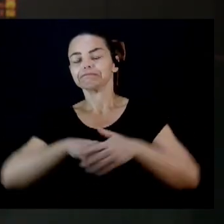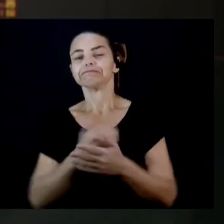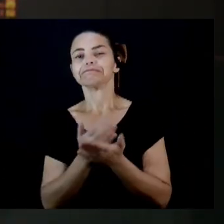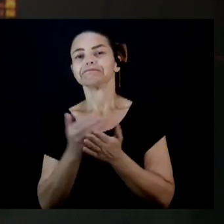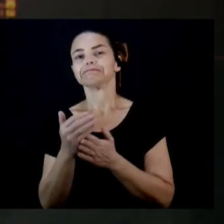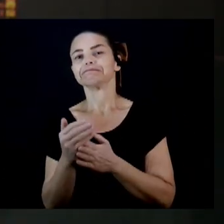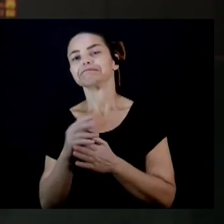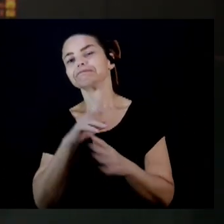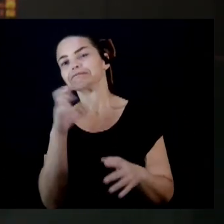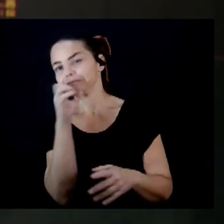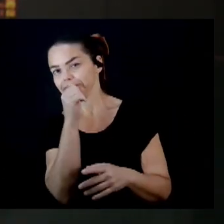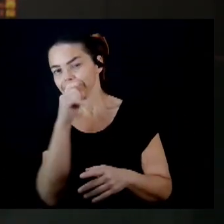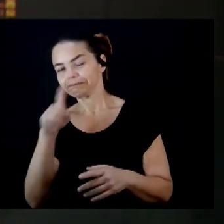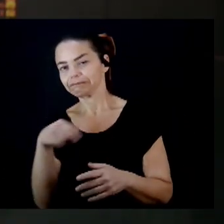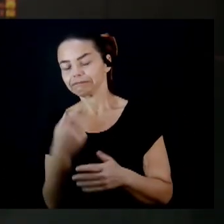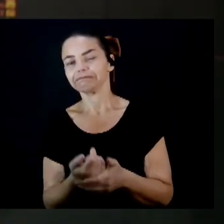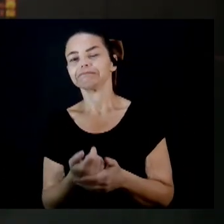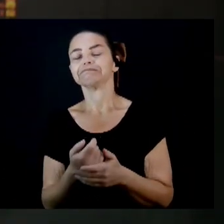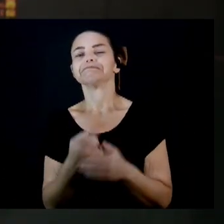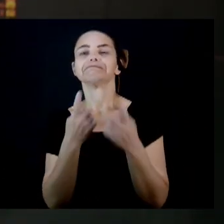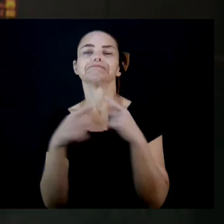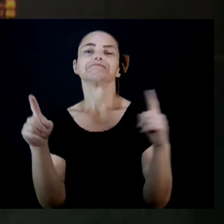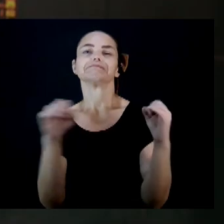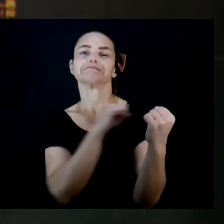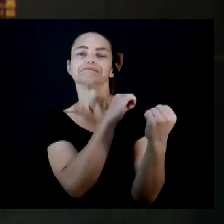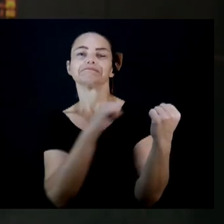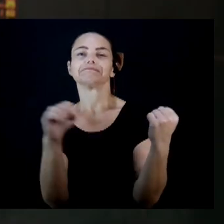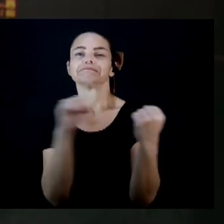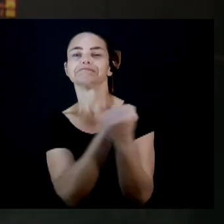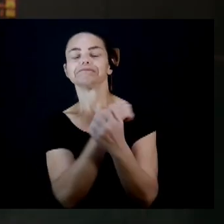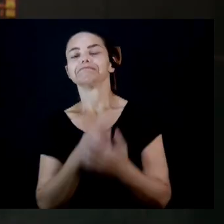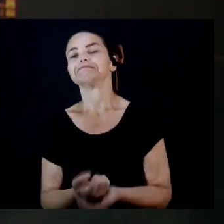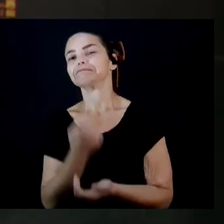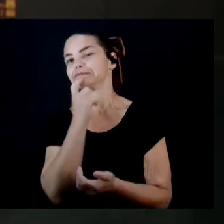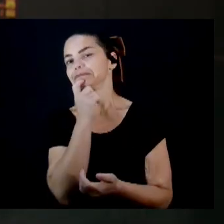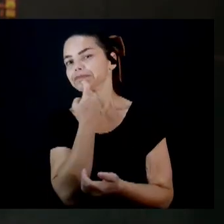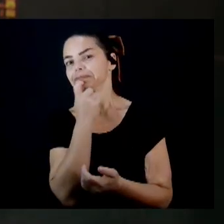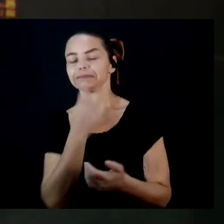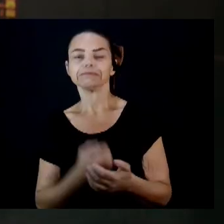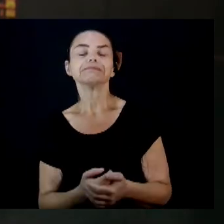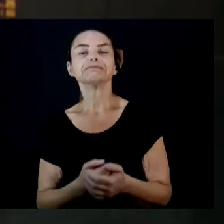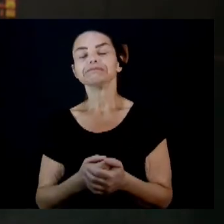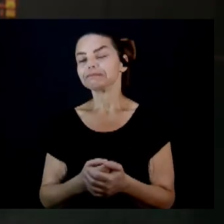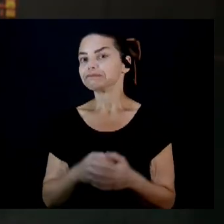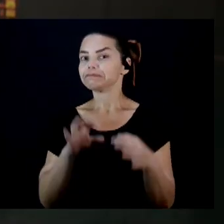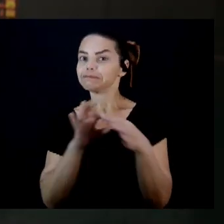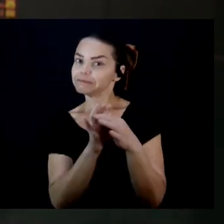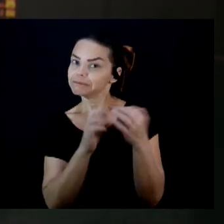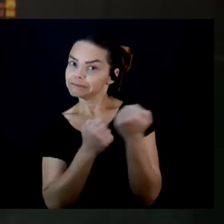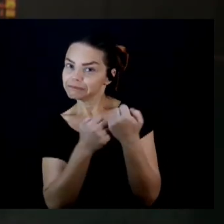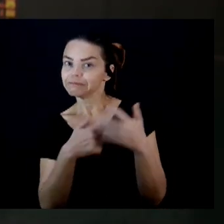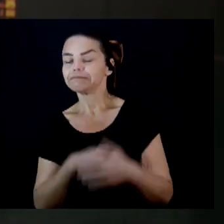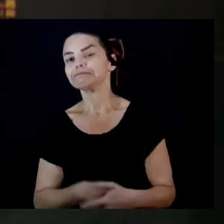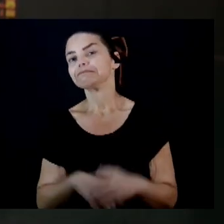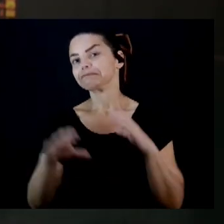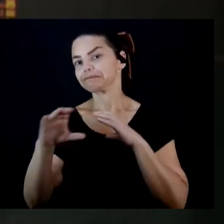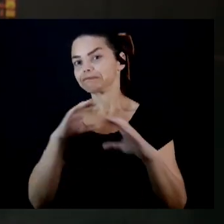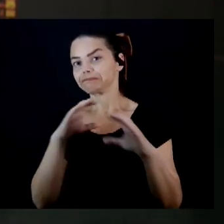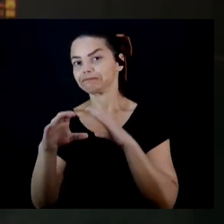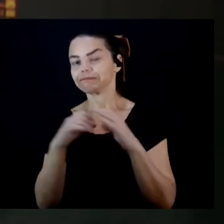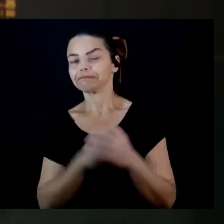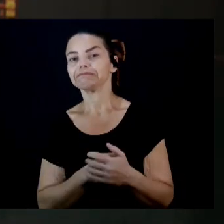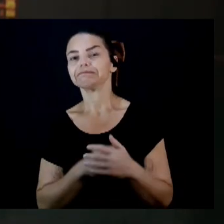sábado com o concerto da Orquestra Sinfônica de Campinas em parceria com o cantor e compositor